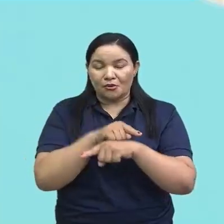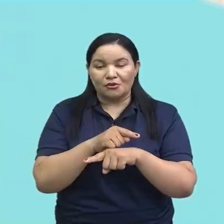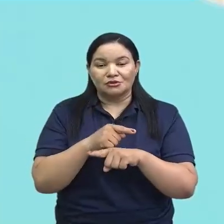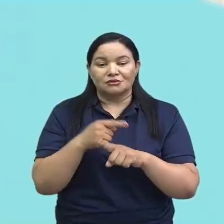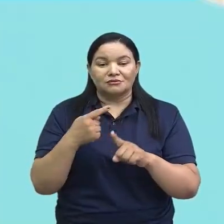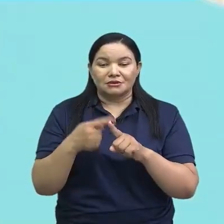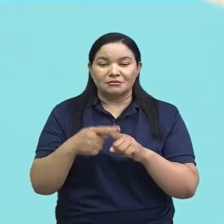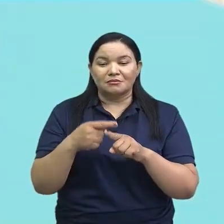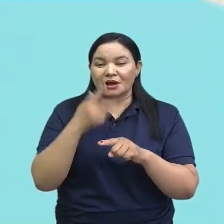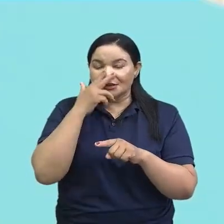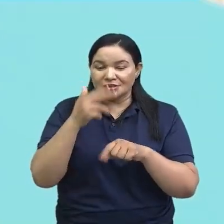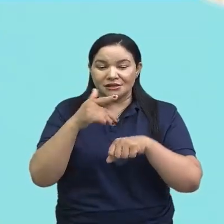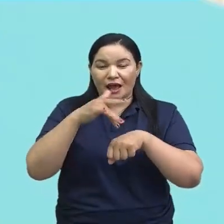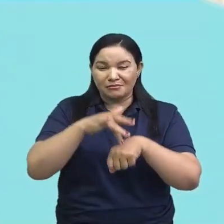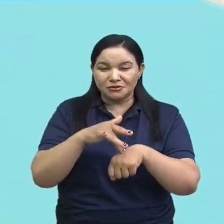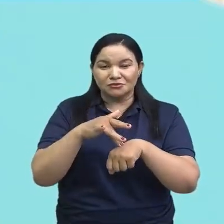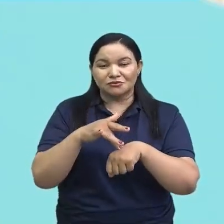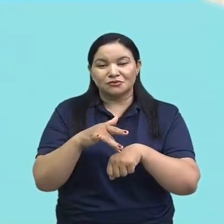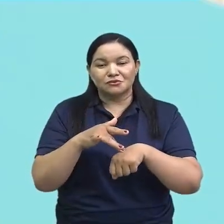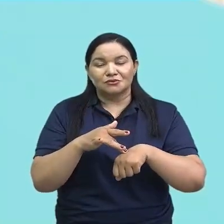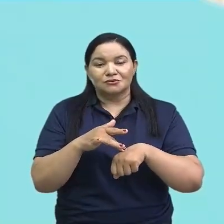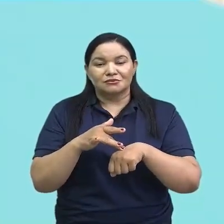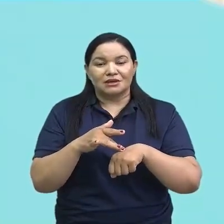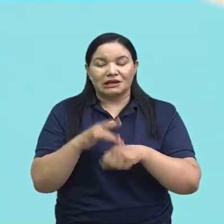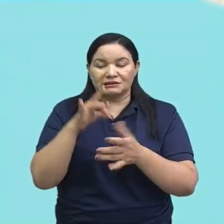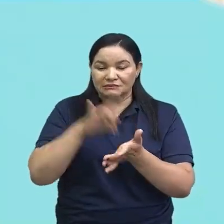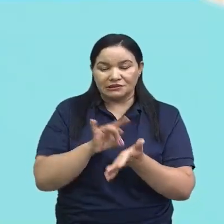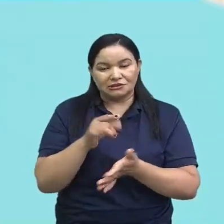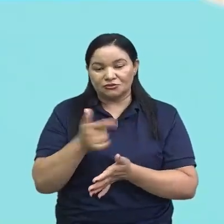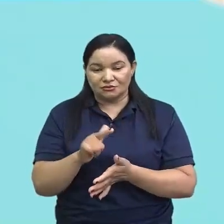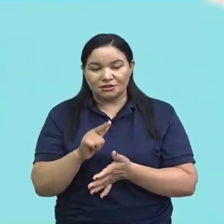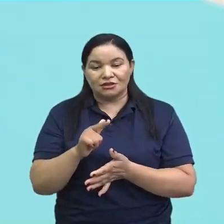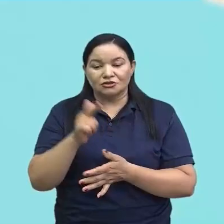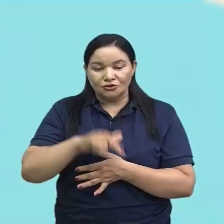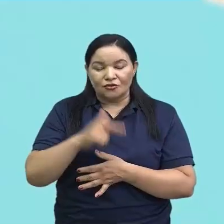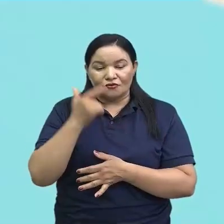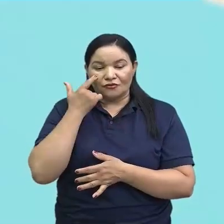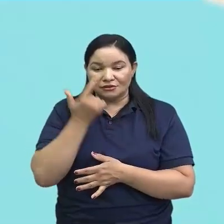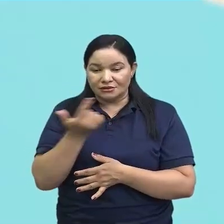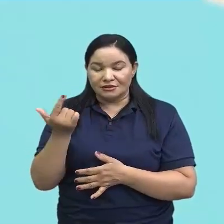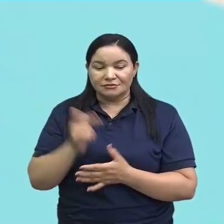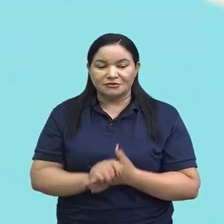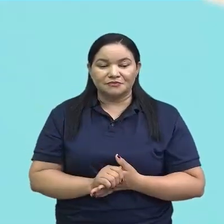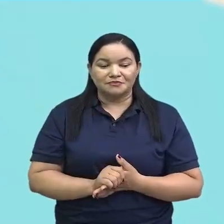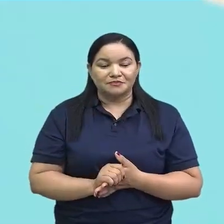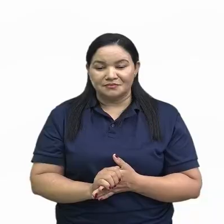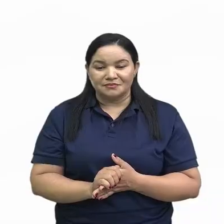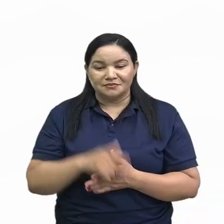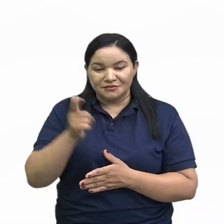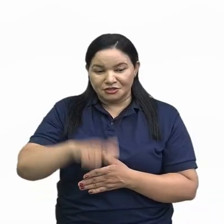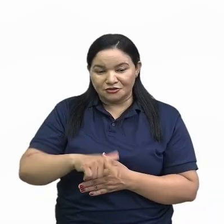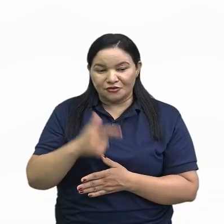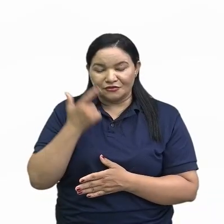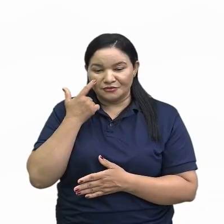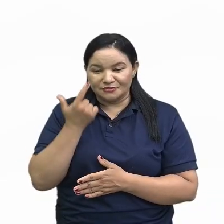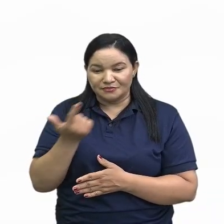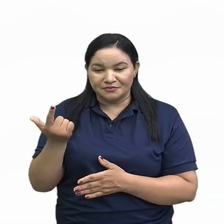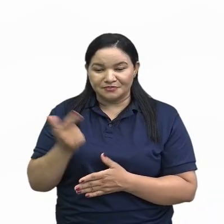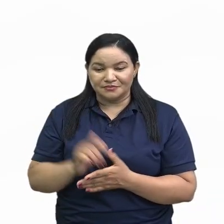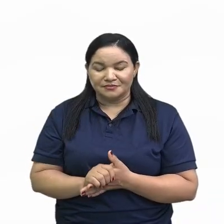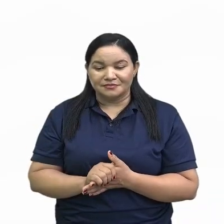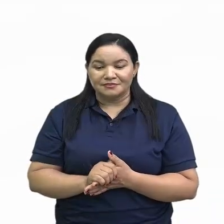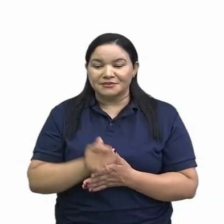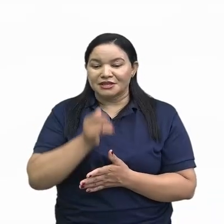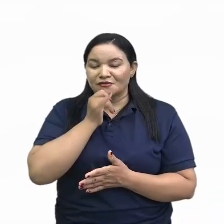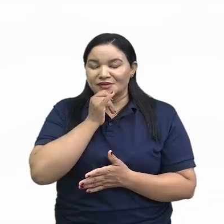que tendem para o absurdo, para algo irreal. Vamos voltar aos exemplos, rapidinho, para que a gente possa entender. A antítese,